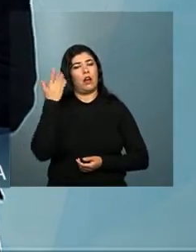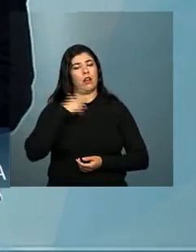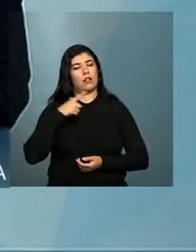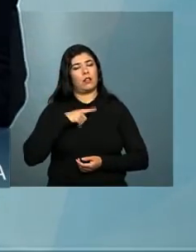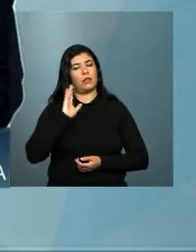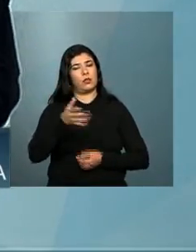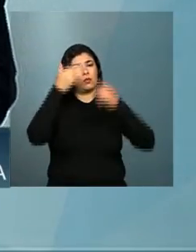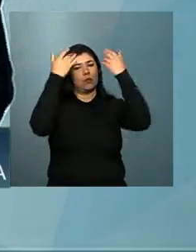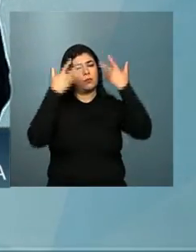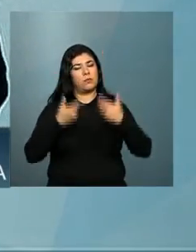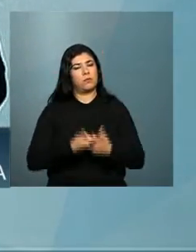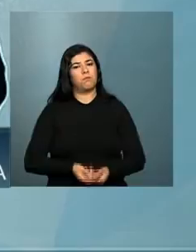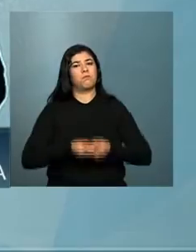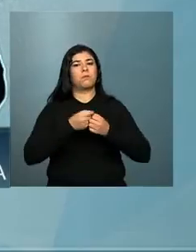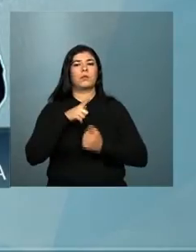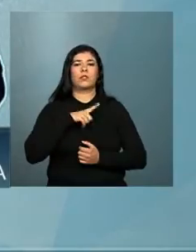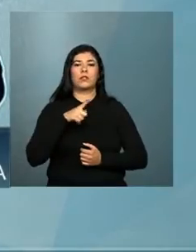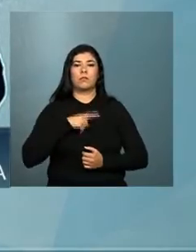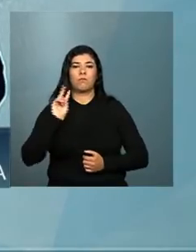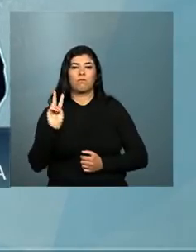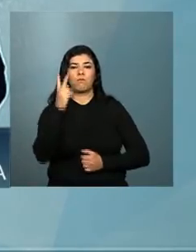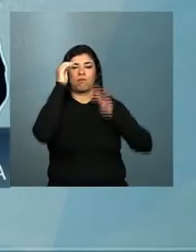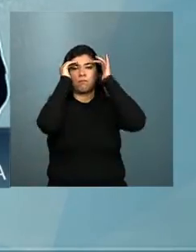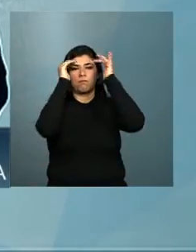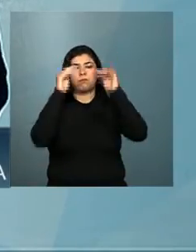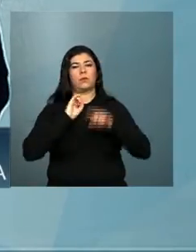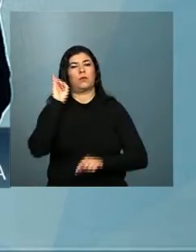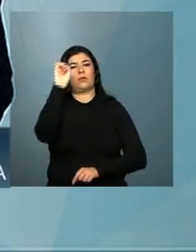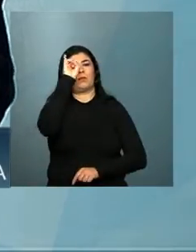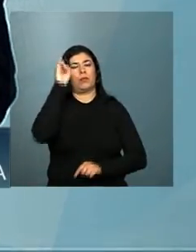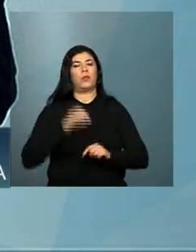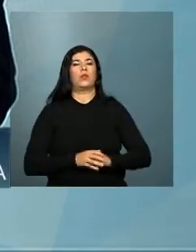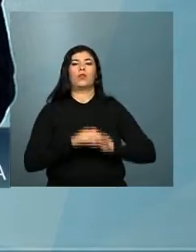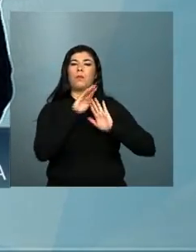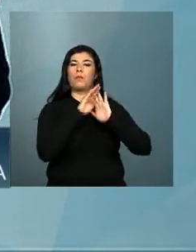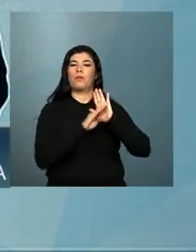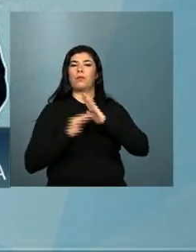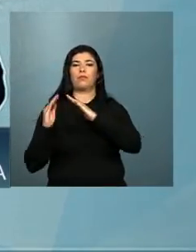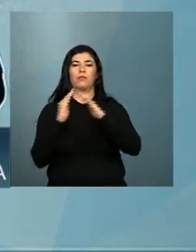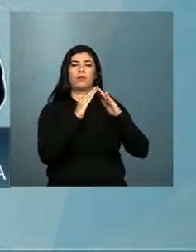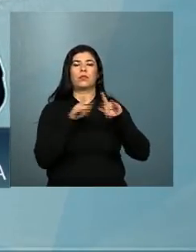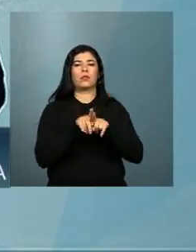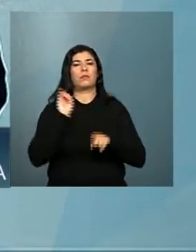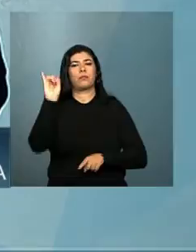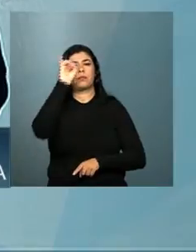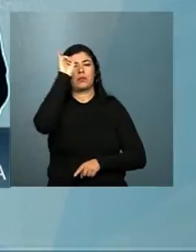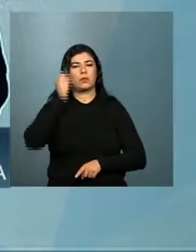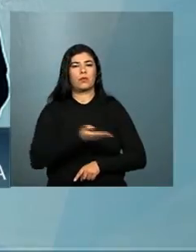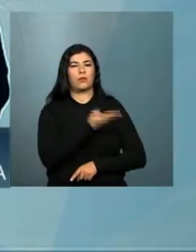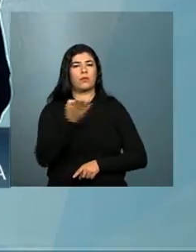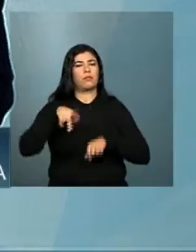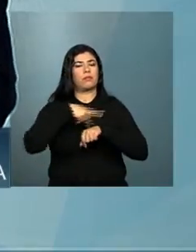desse programa habitacional, que é muito importante para o nosso país e importante também